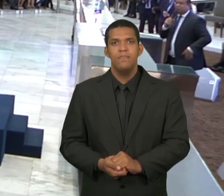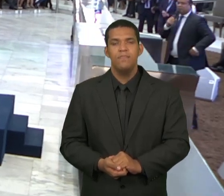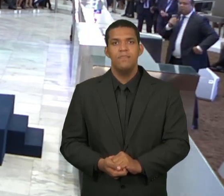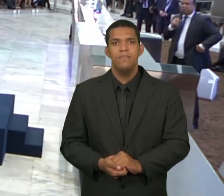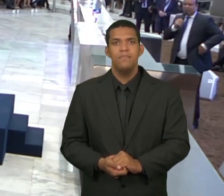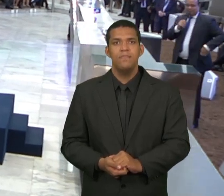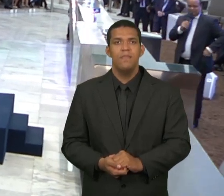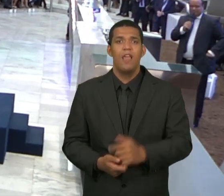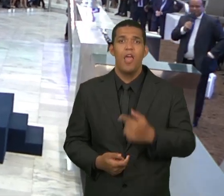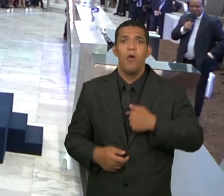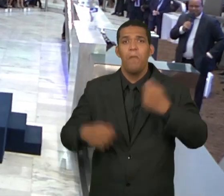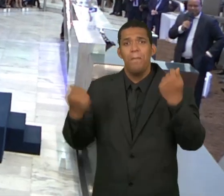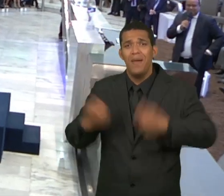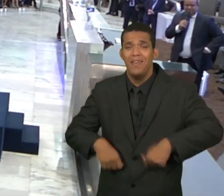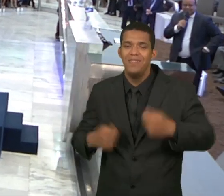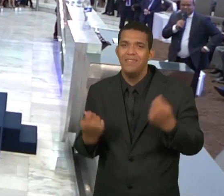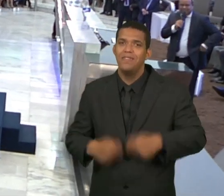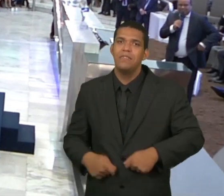Vou ter que terminar.